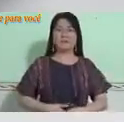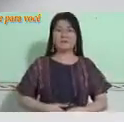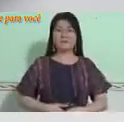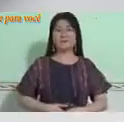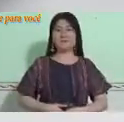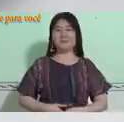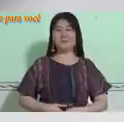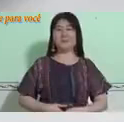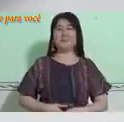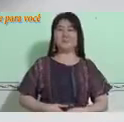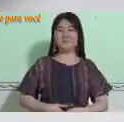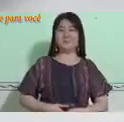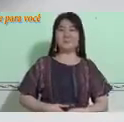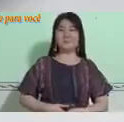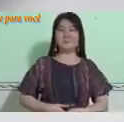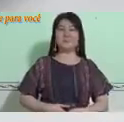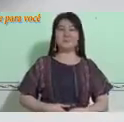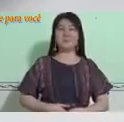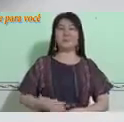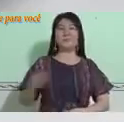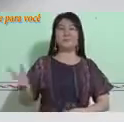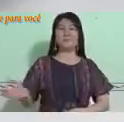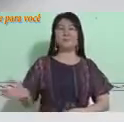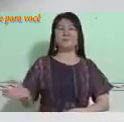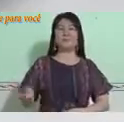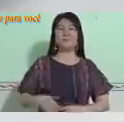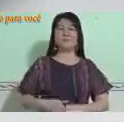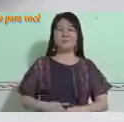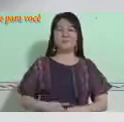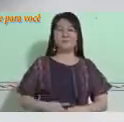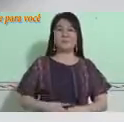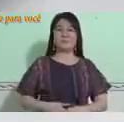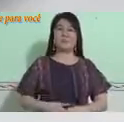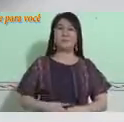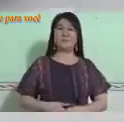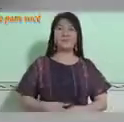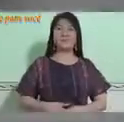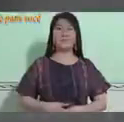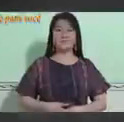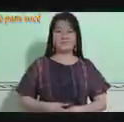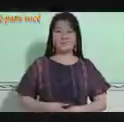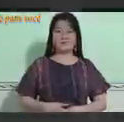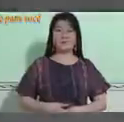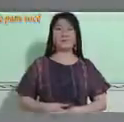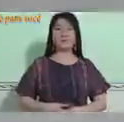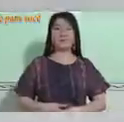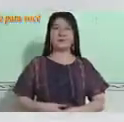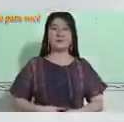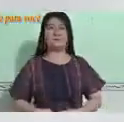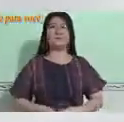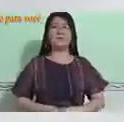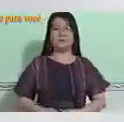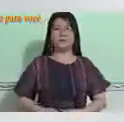COMOE acento agudo FEITOTRATAMNTO. Tratamento para a vaginose bacteriana geralmente é feito como uso de antibióticos, como metronidazol,